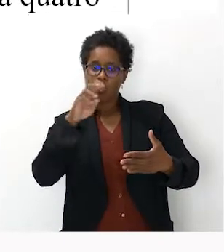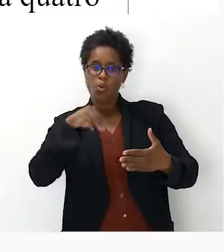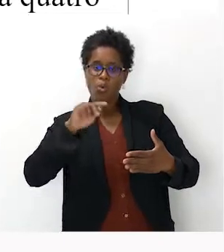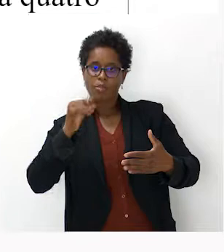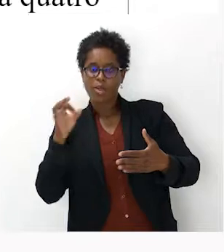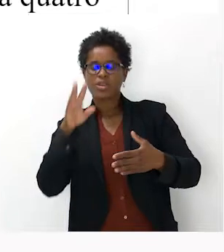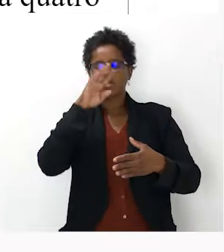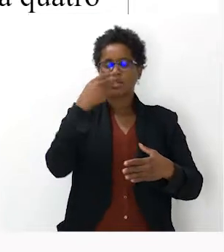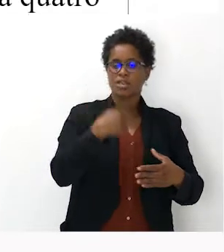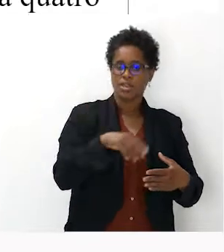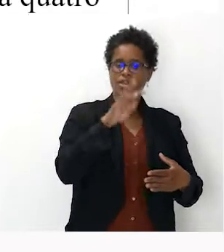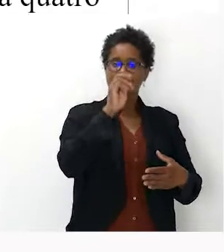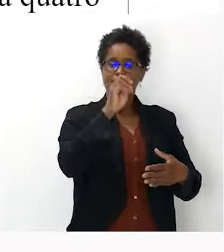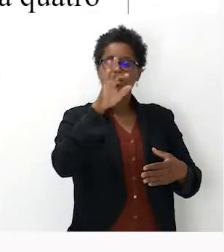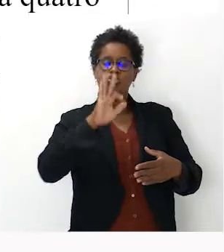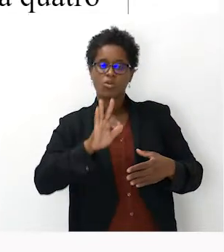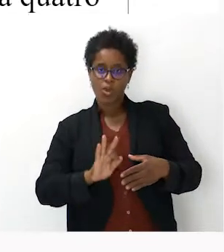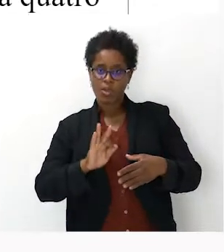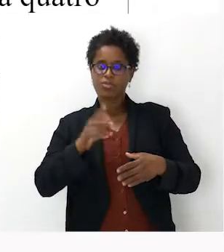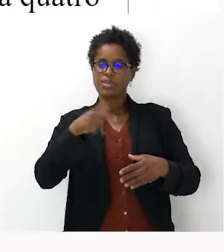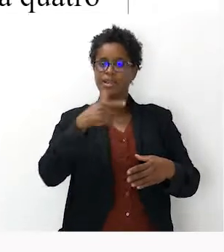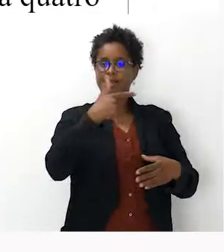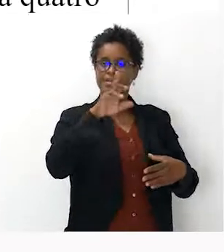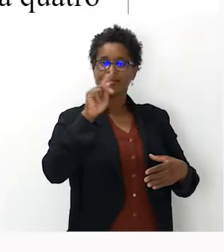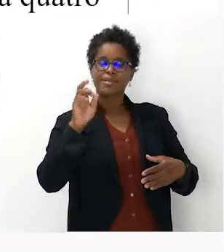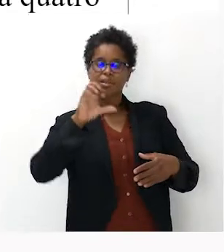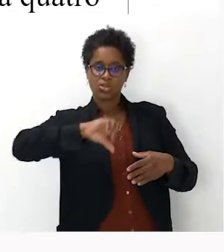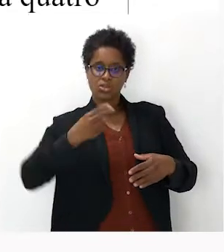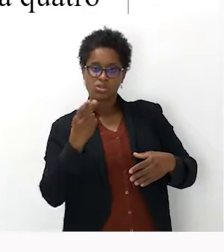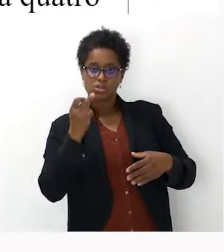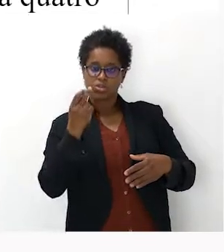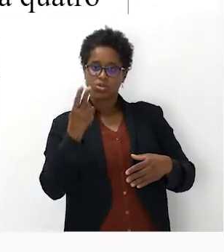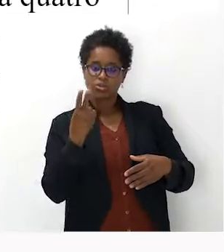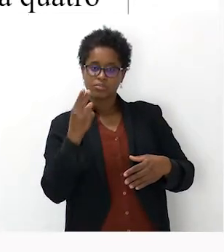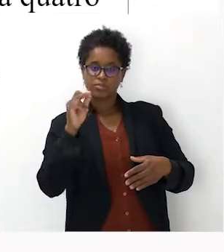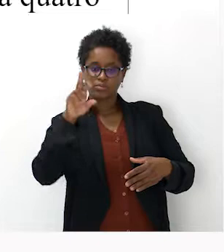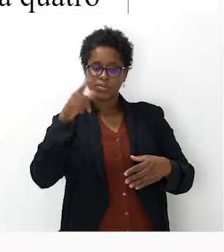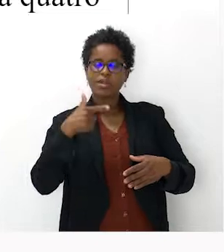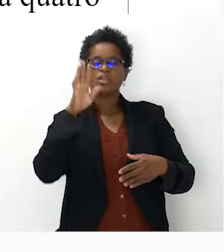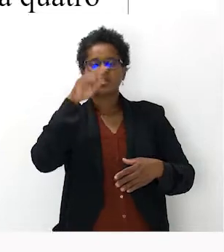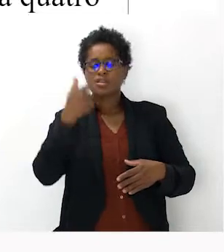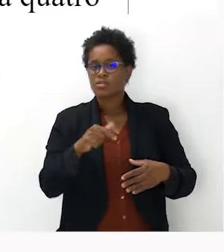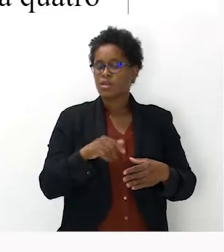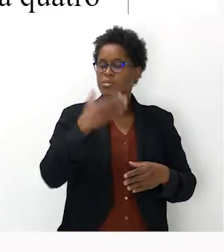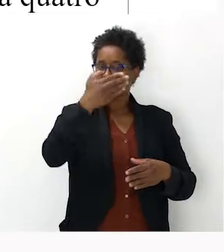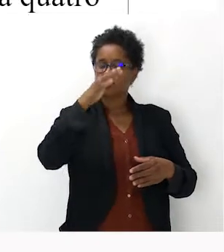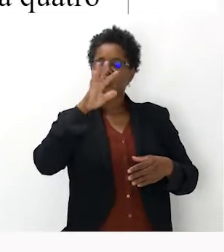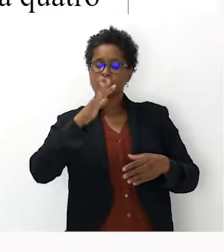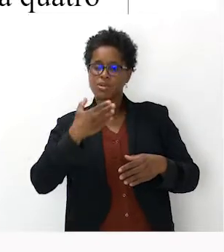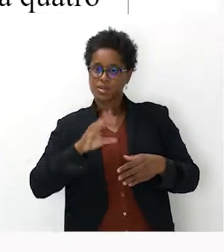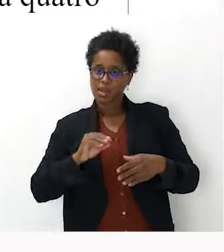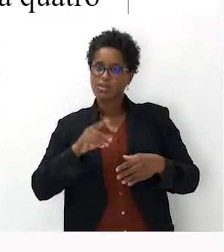sobre 4, vamos ler 3 quartos. E se tivermos 7 sobre 10, vamos ler